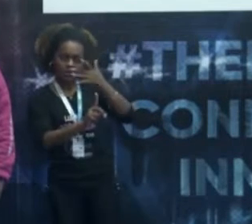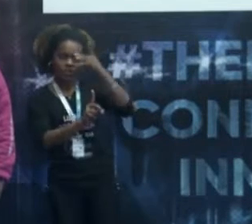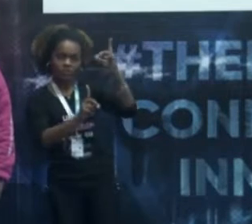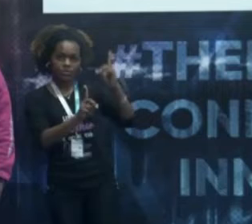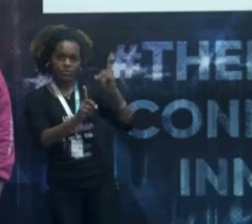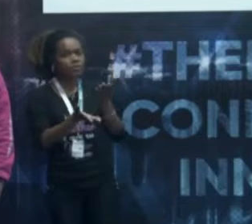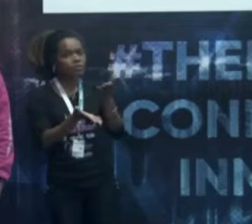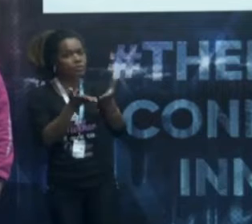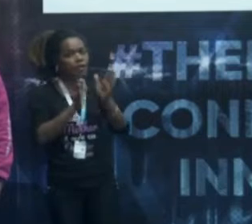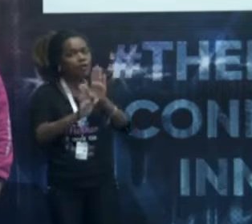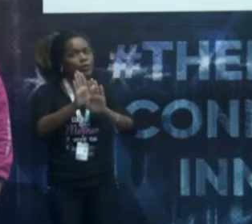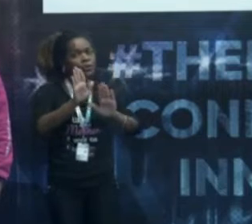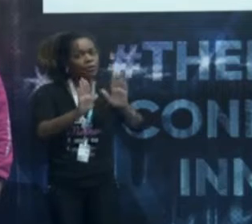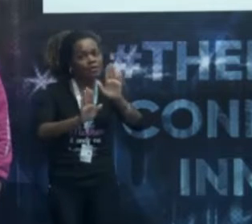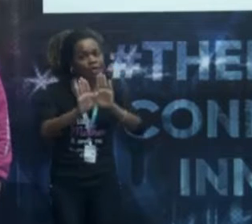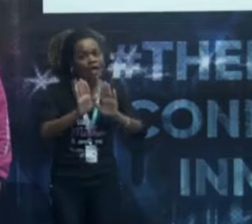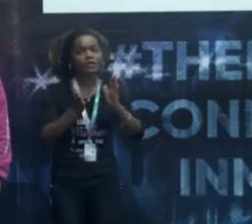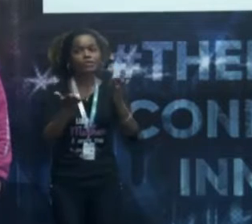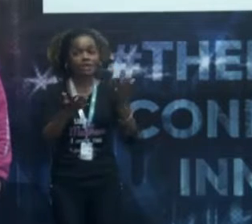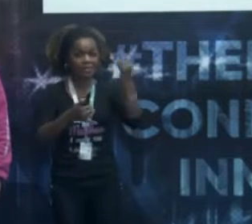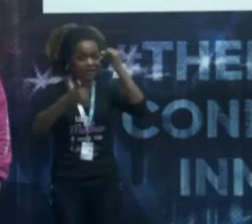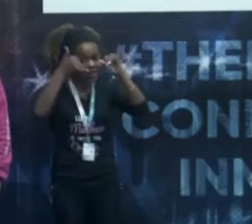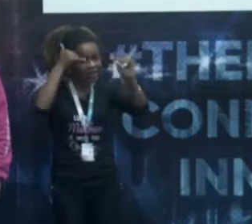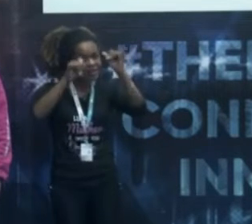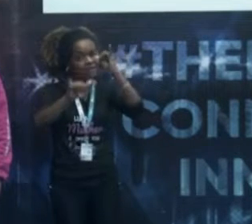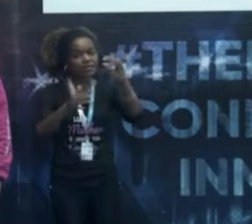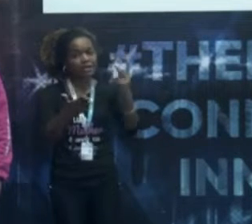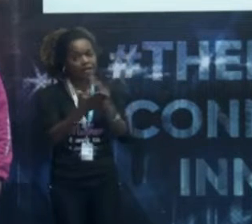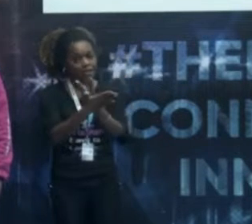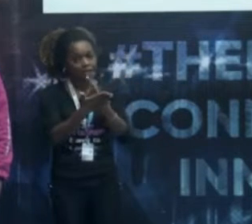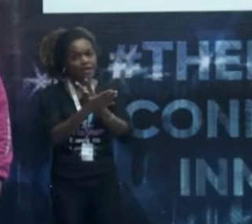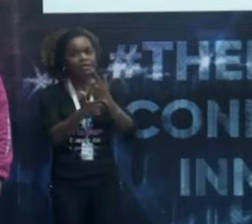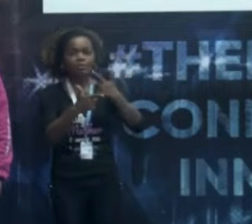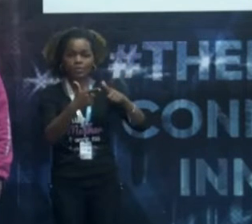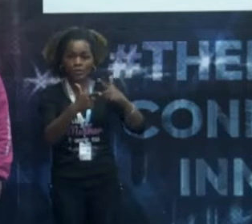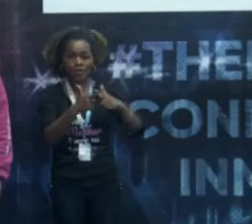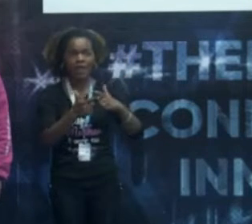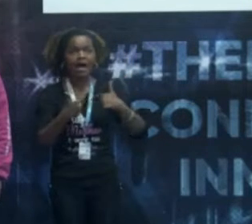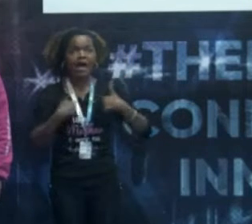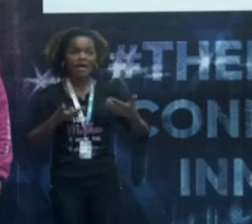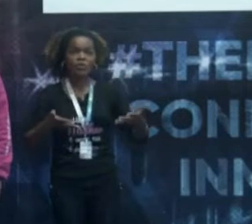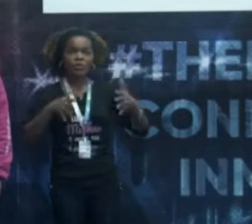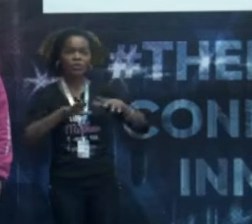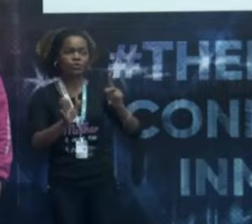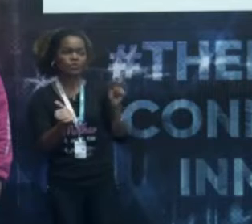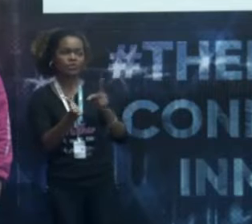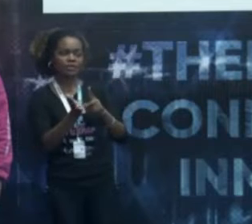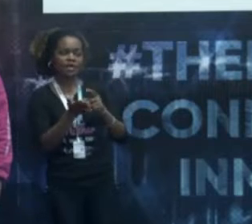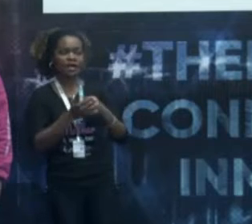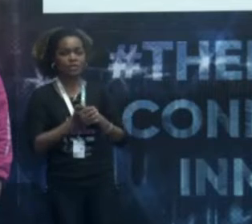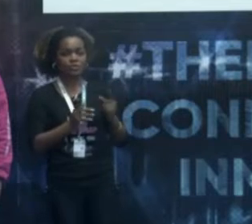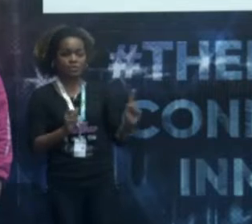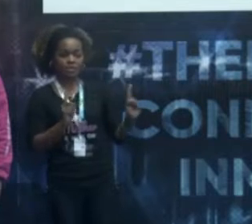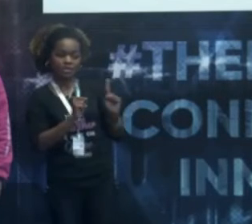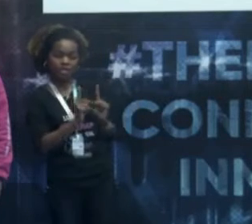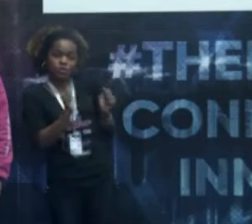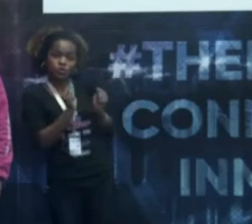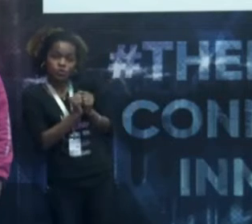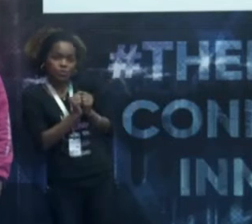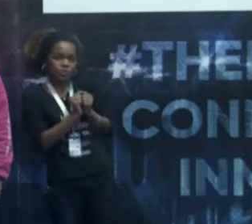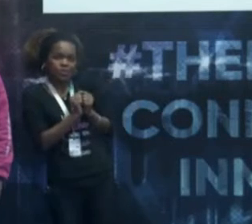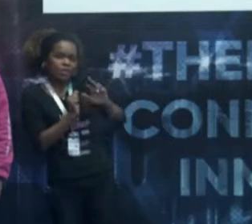para não cair nessa armadilha, né? De que eu estou incluindo porque porque está aqui comigo, né? Ou se